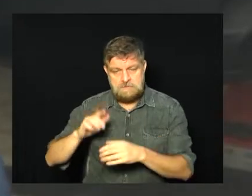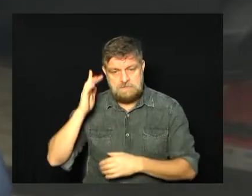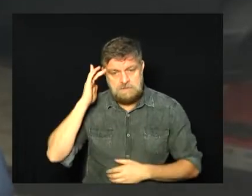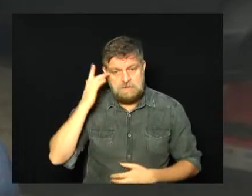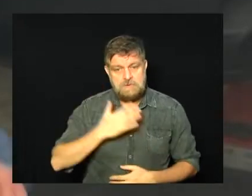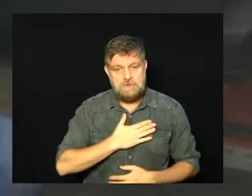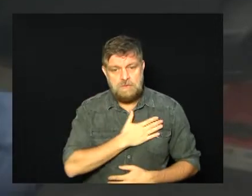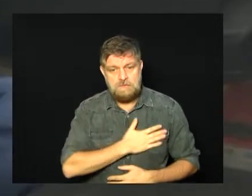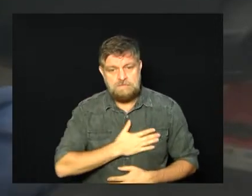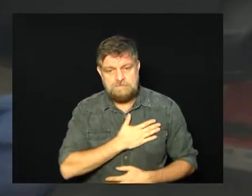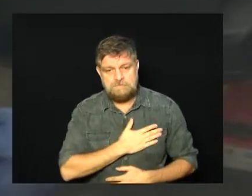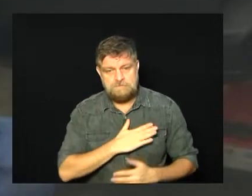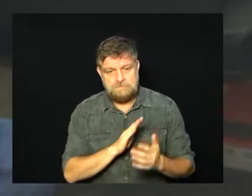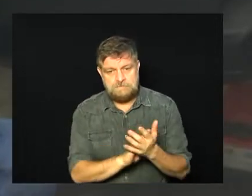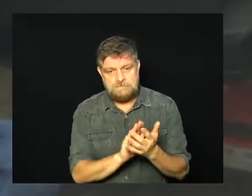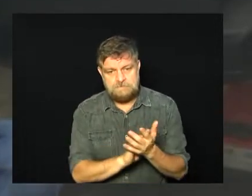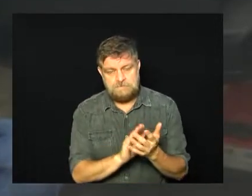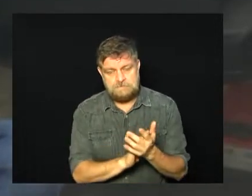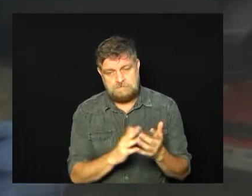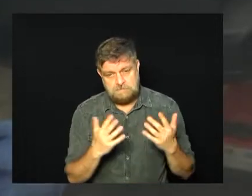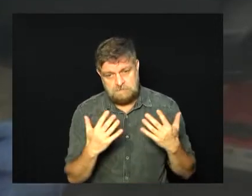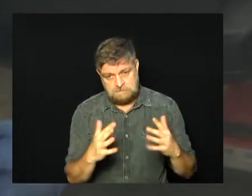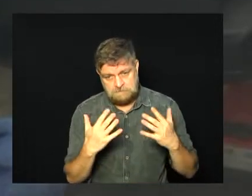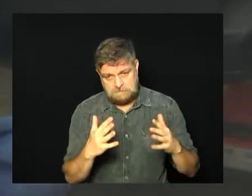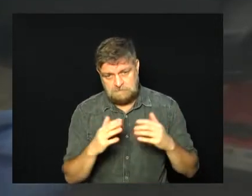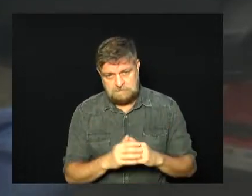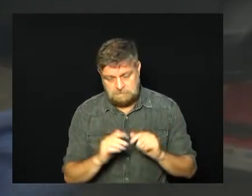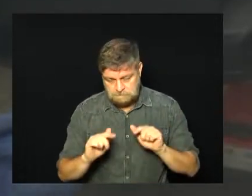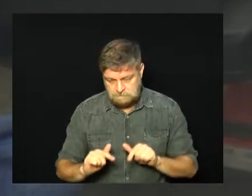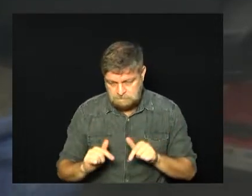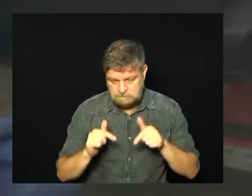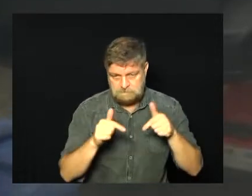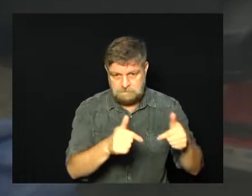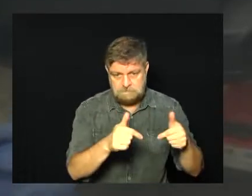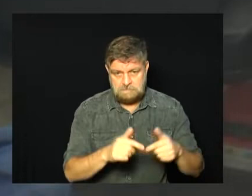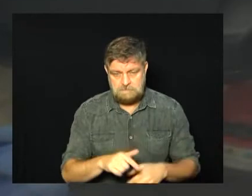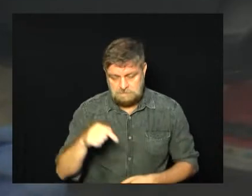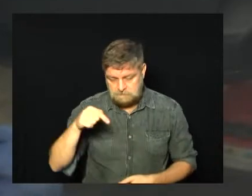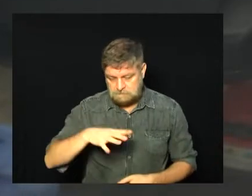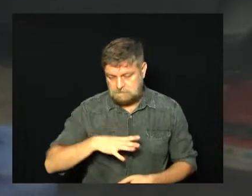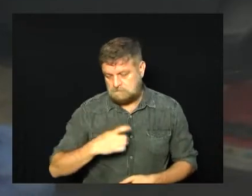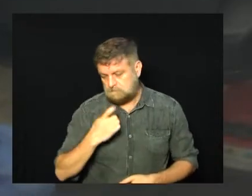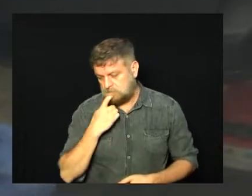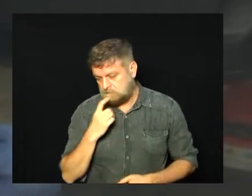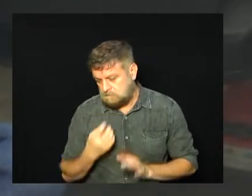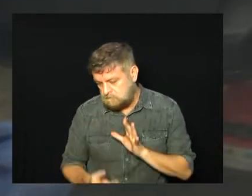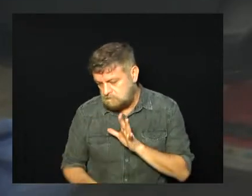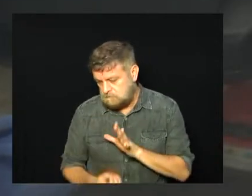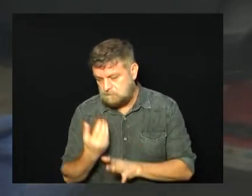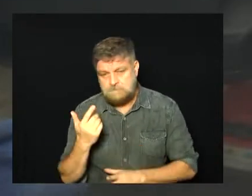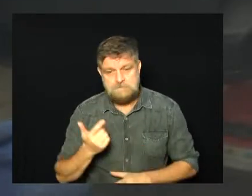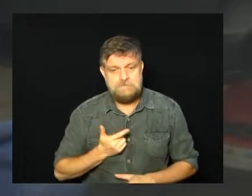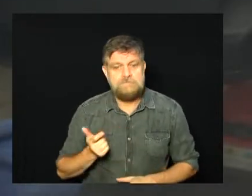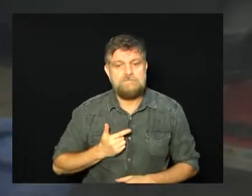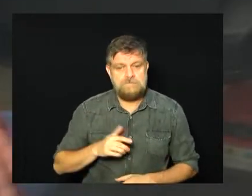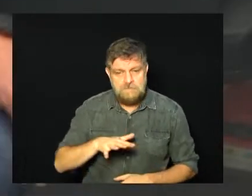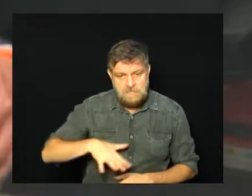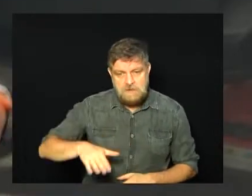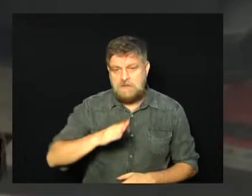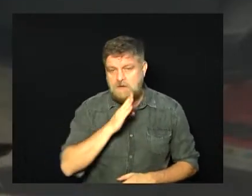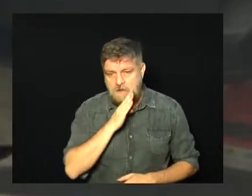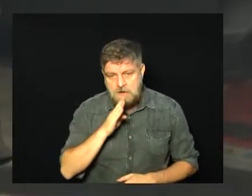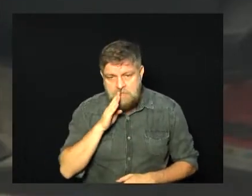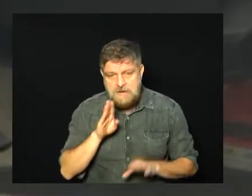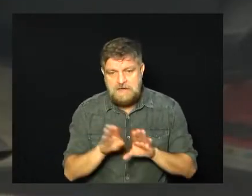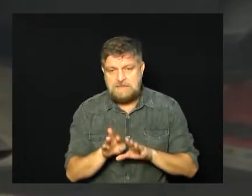primeiro de parabenizar a ação de trazer o Parklet para Campinas. Isso é uma demanda do setor de bares e restaurantes,